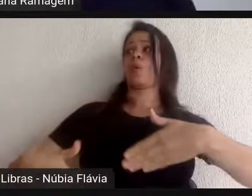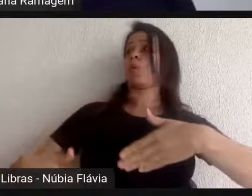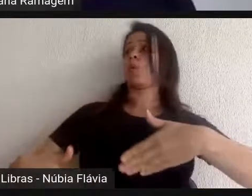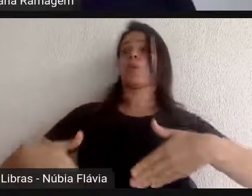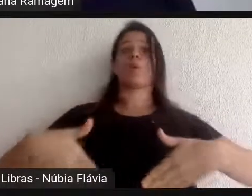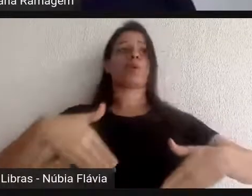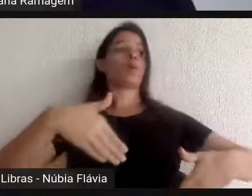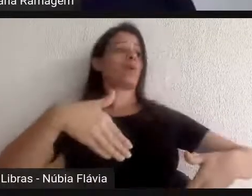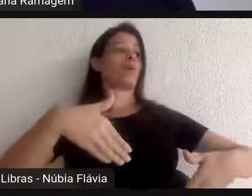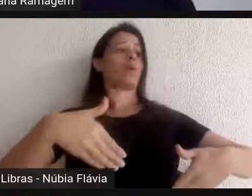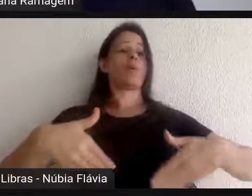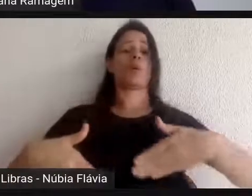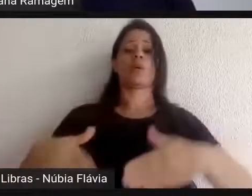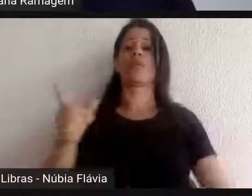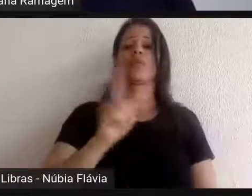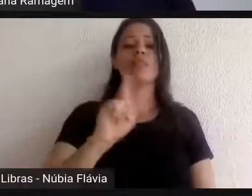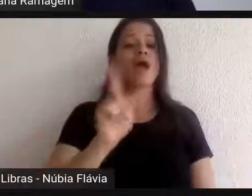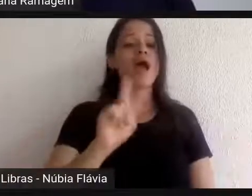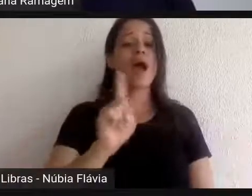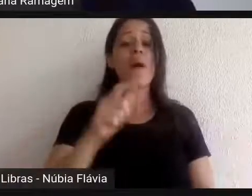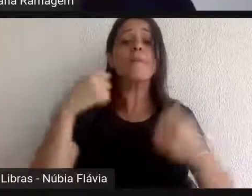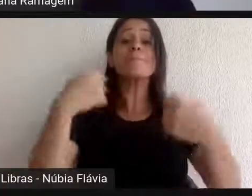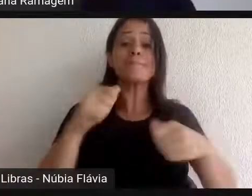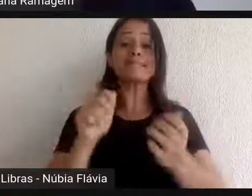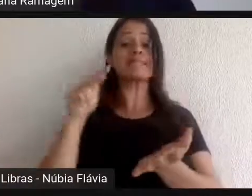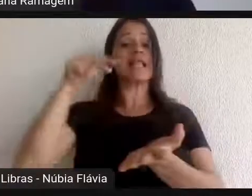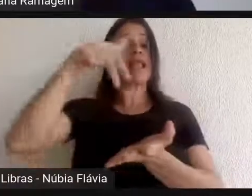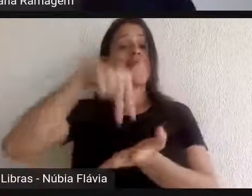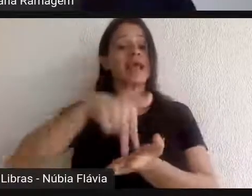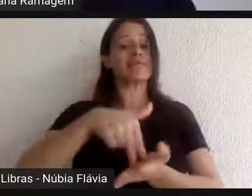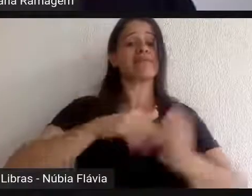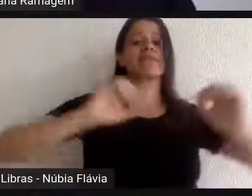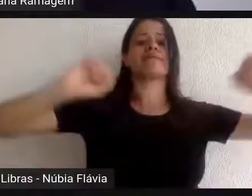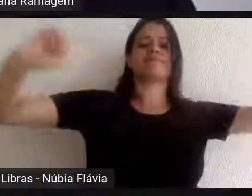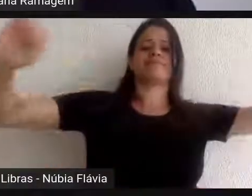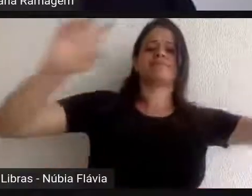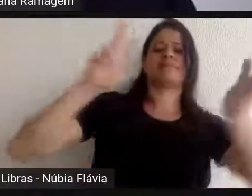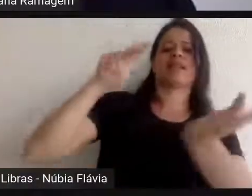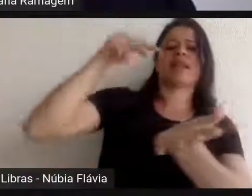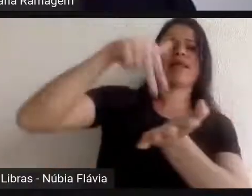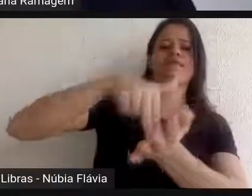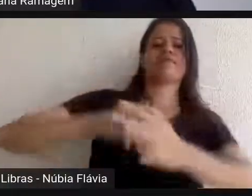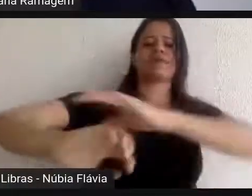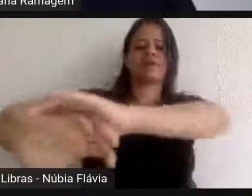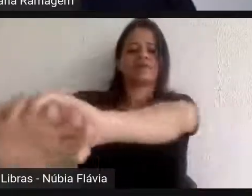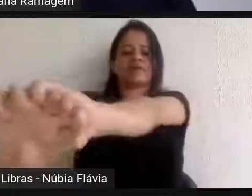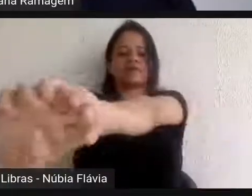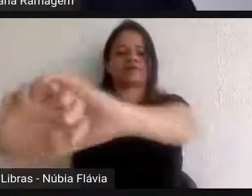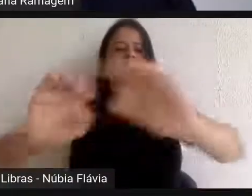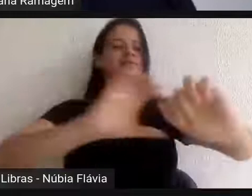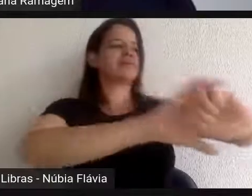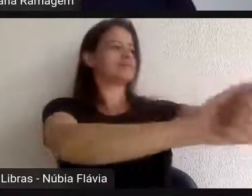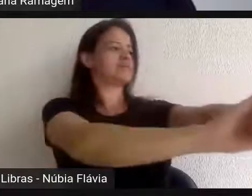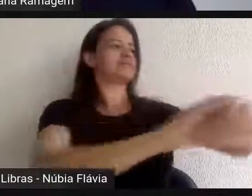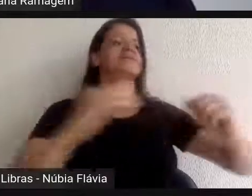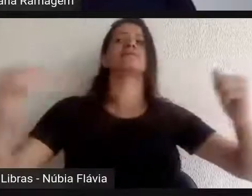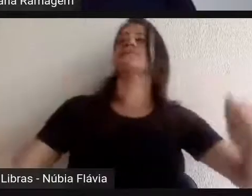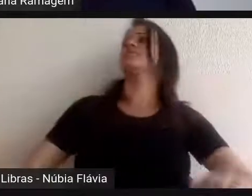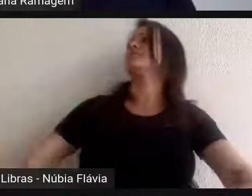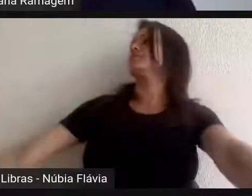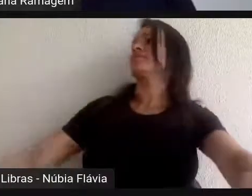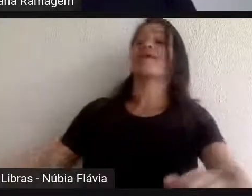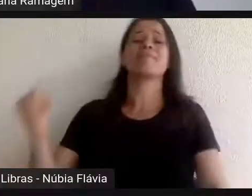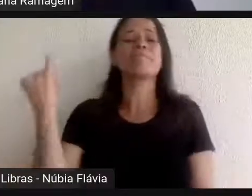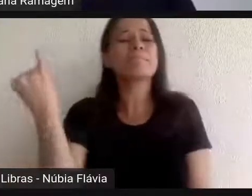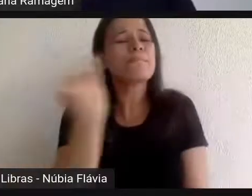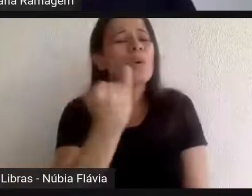repente, você tem que dar uma relaxada na cadeira, tem que levantar, tem que fazer uma atividade. Isso tudo é muito